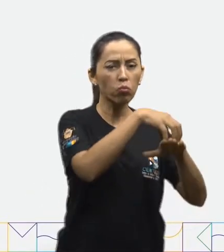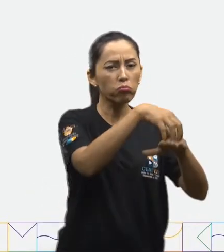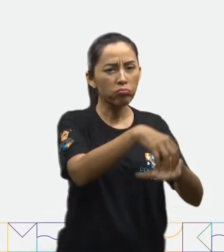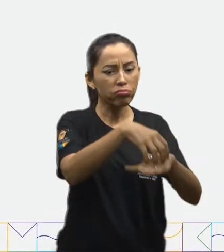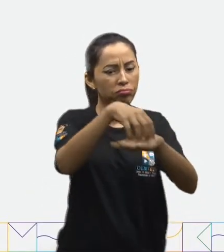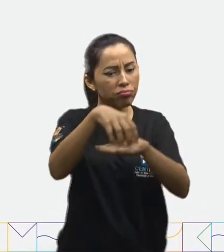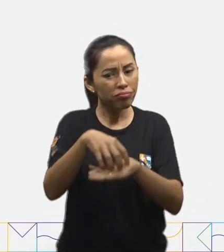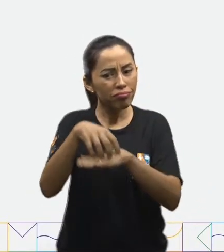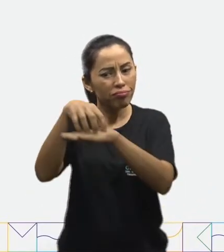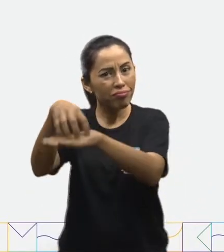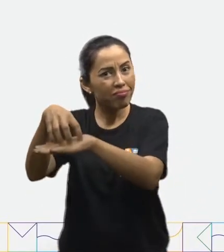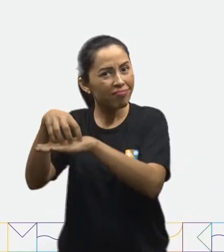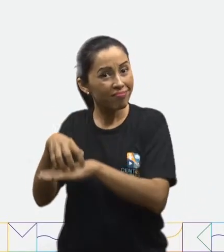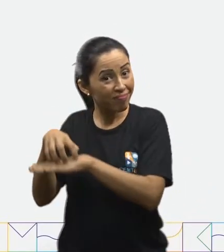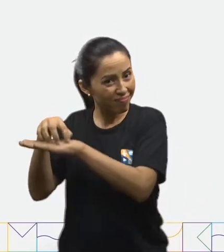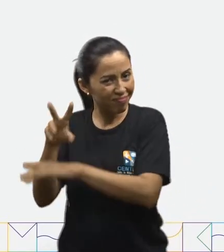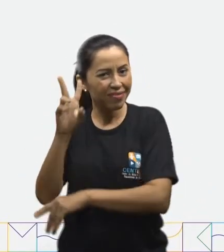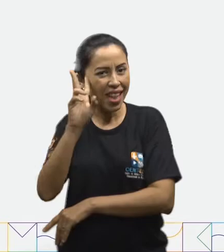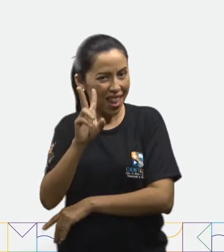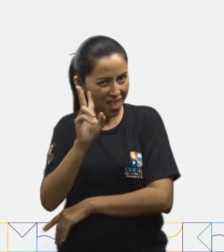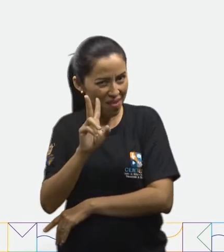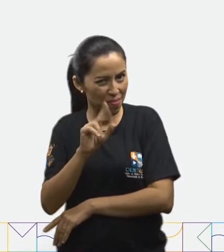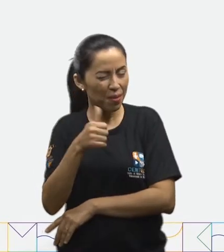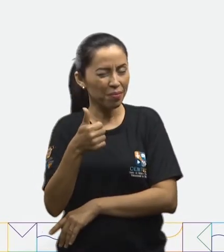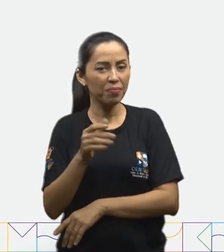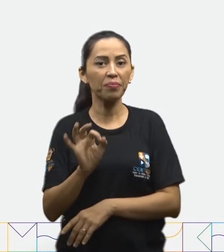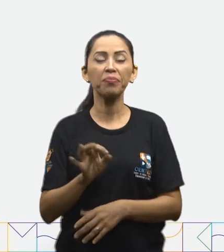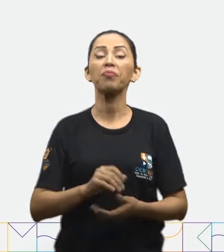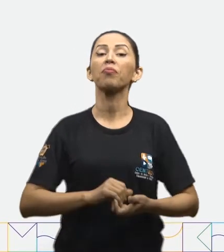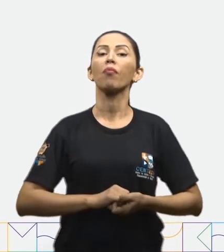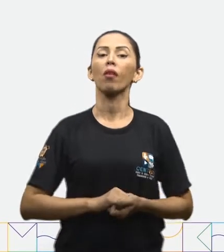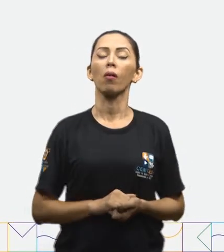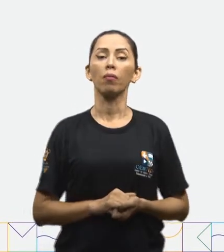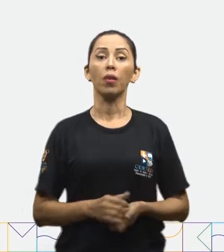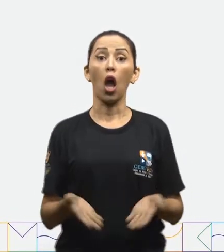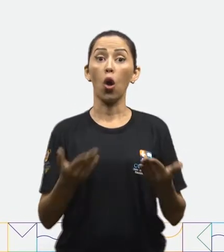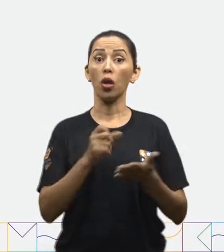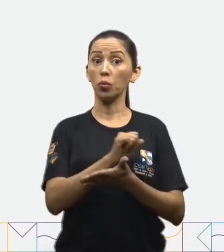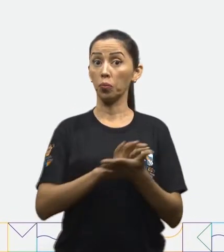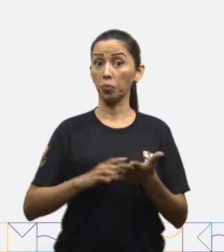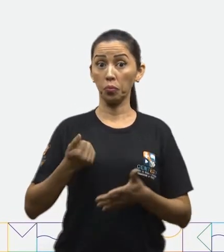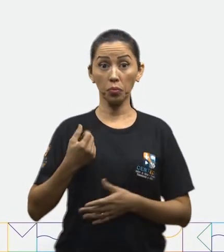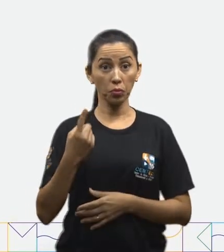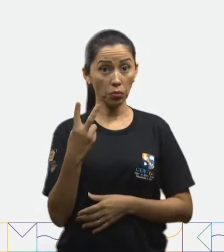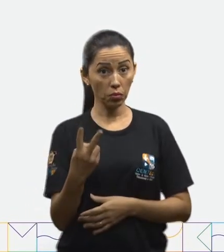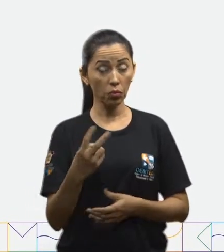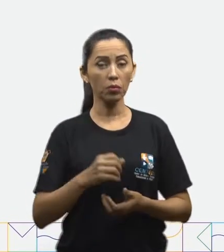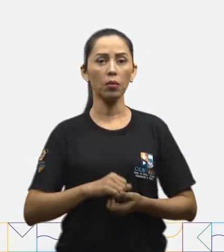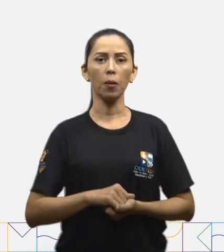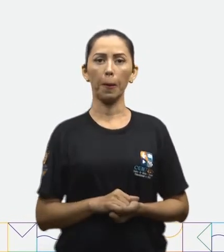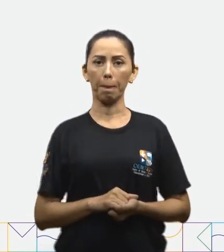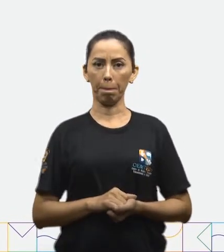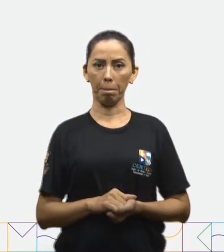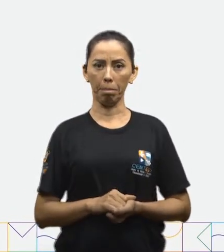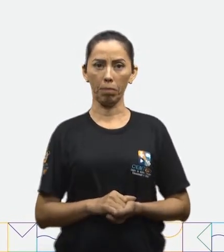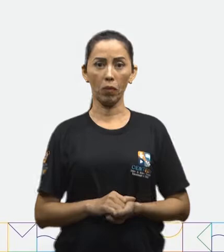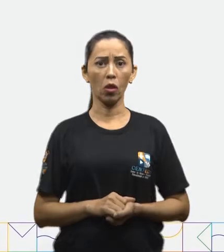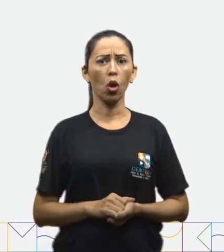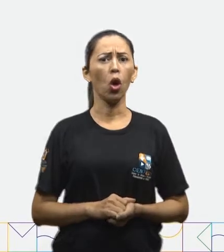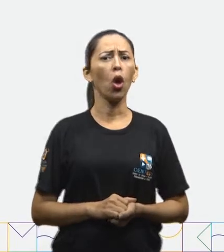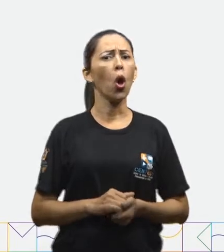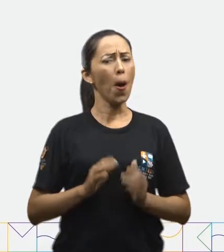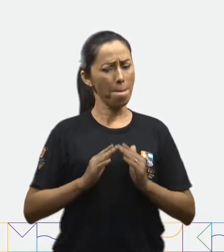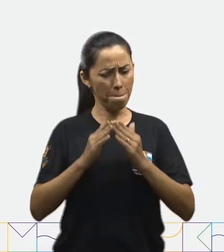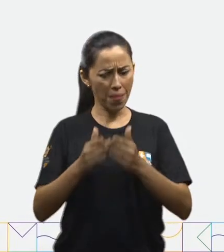fabricação até o consumidor. Acertou essa? Parabéns! Vamos à atividade 2. Um tipo